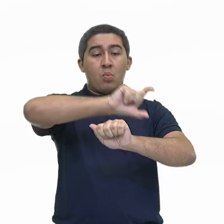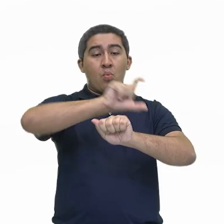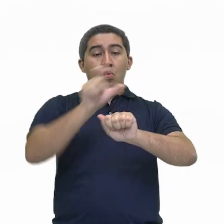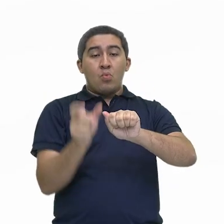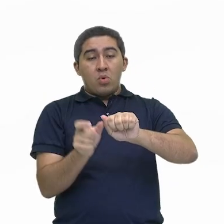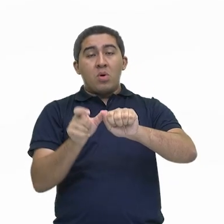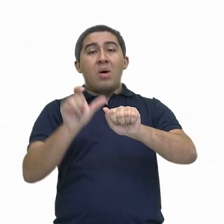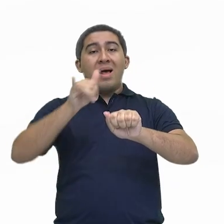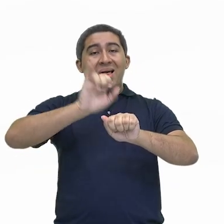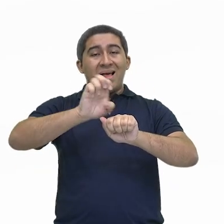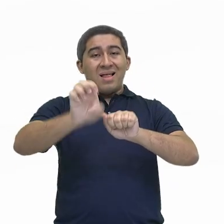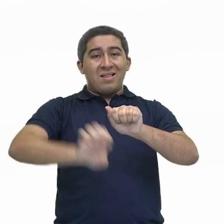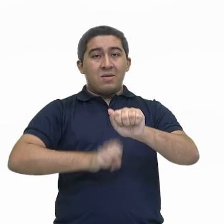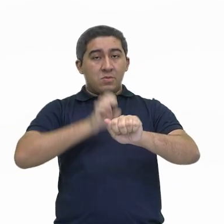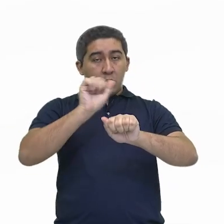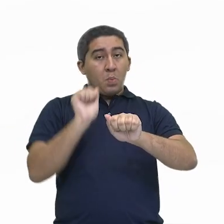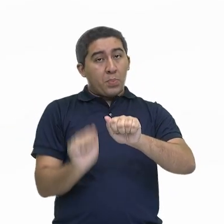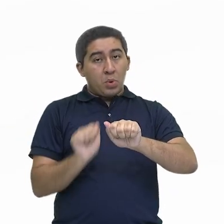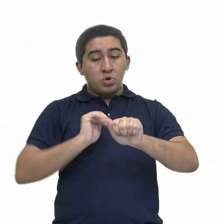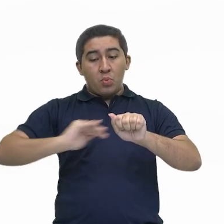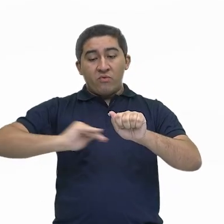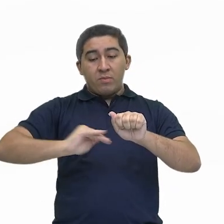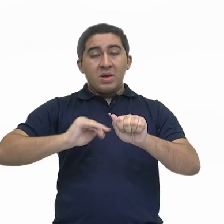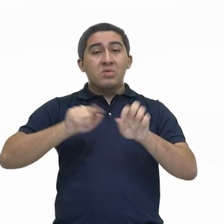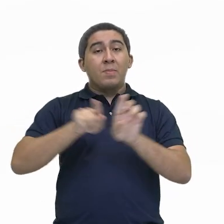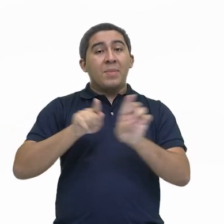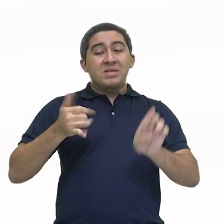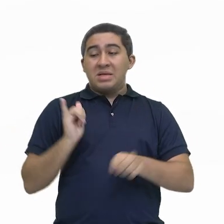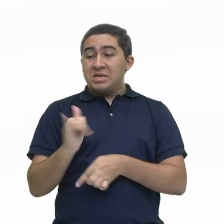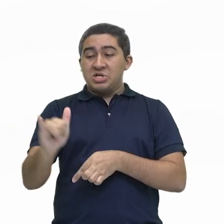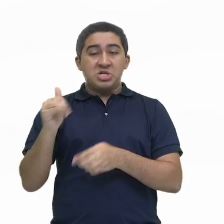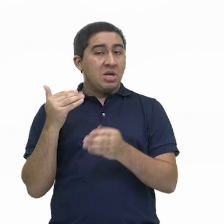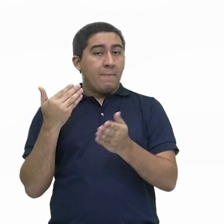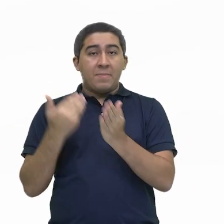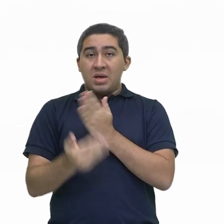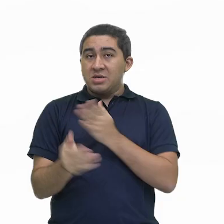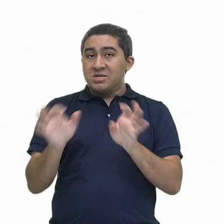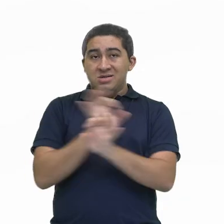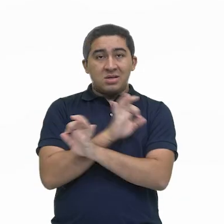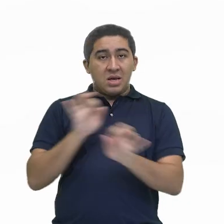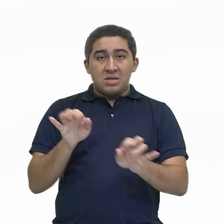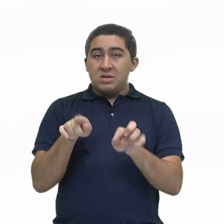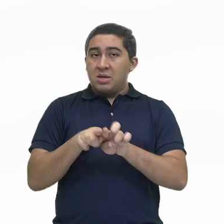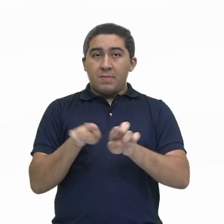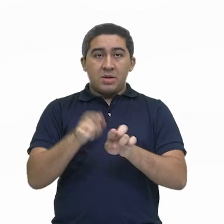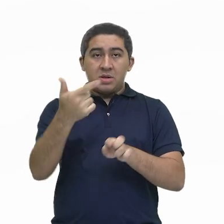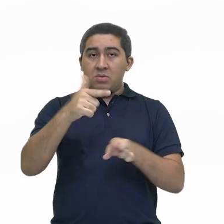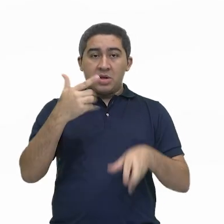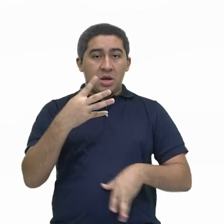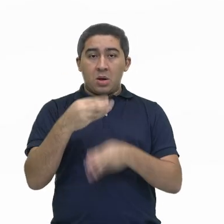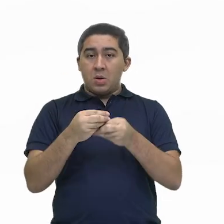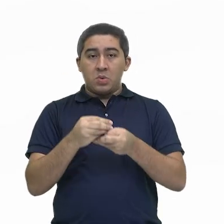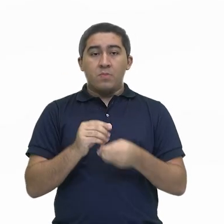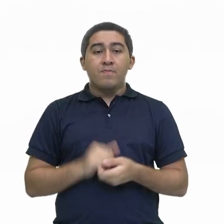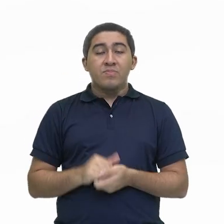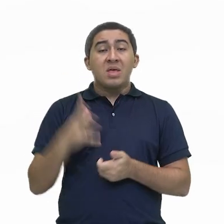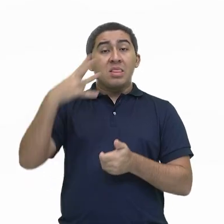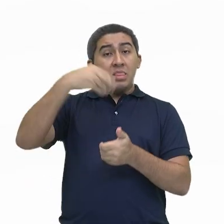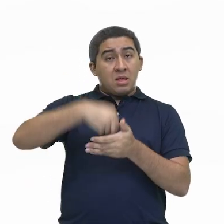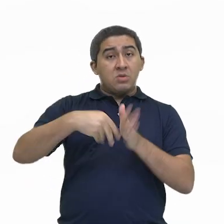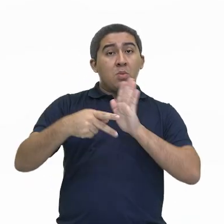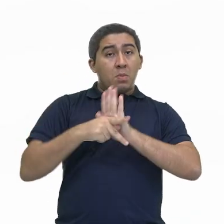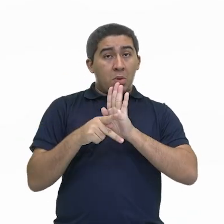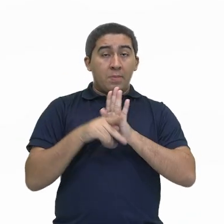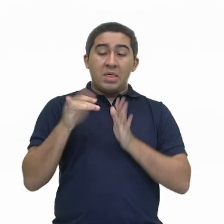movimentar sem perder ou ganhar energia. Eles vão ficar se movimentando dentro da própria